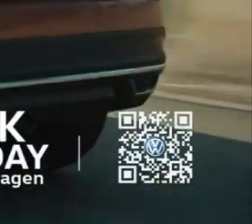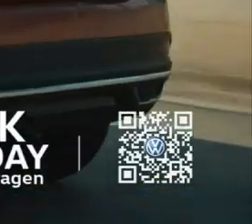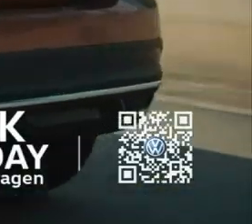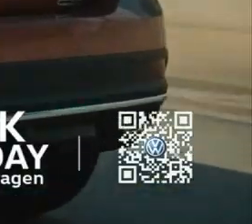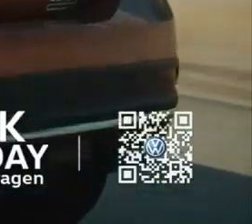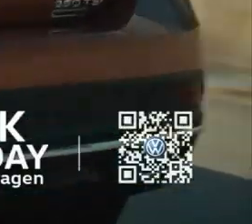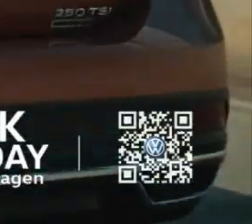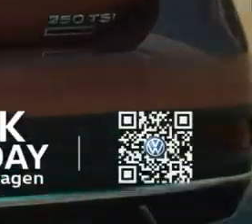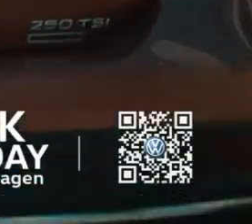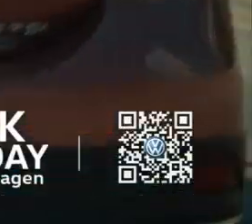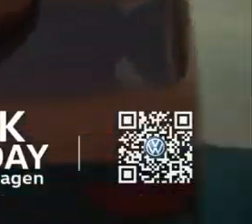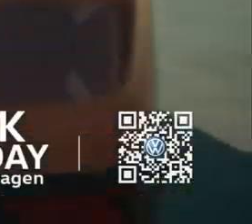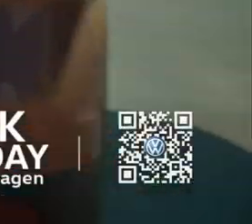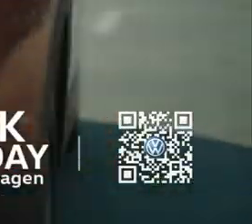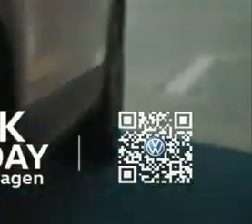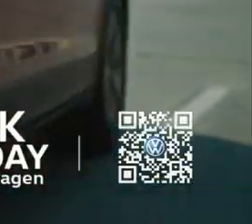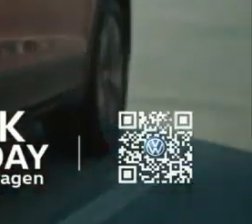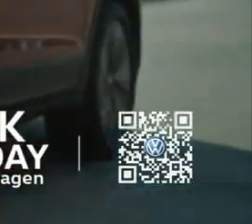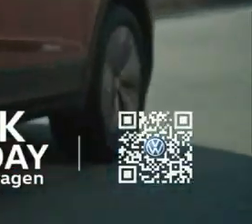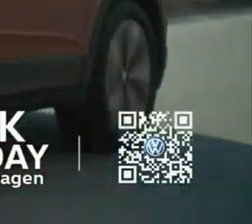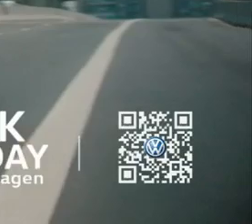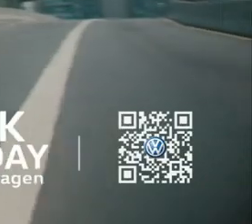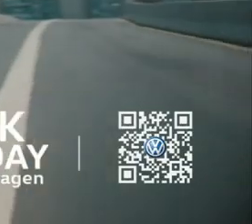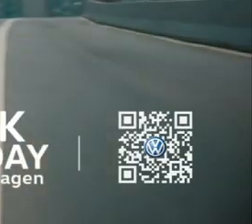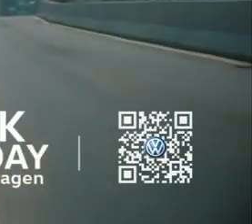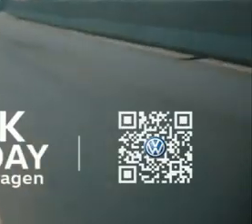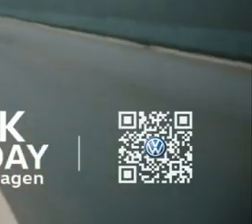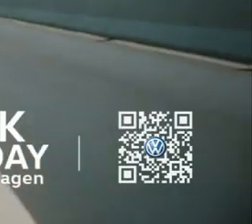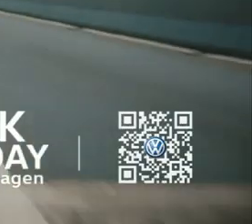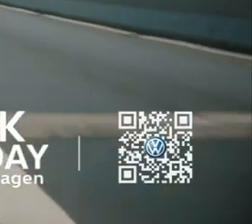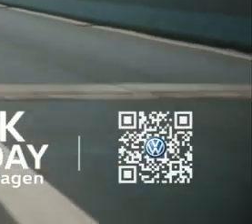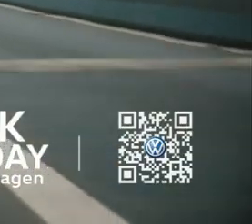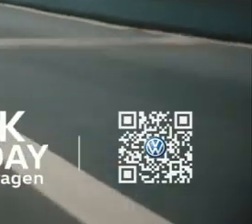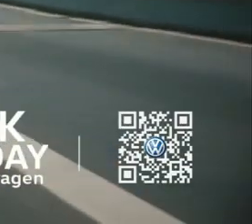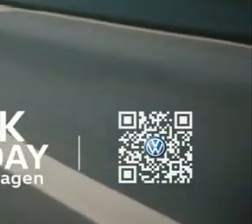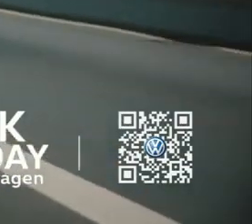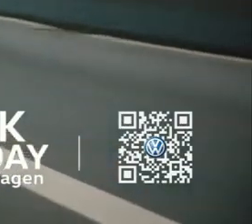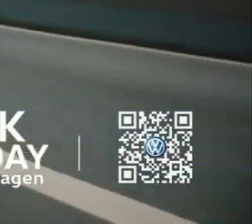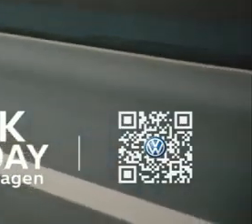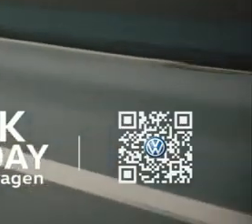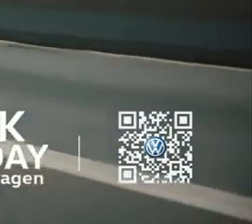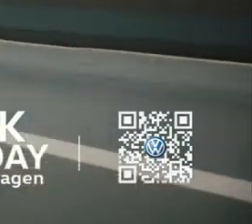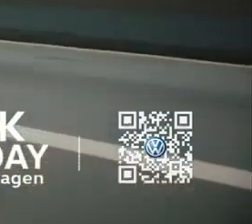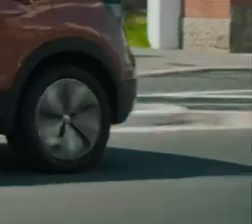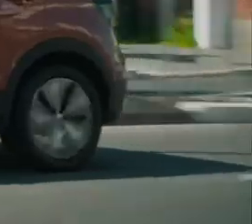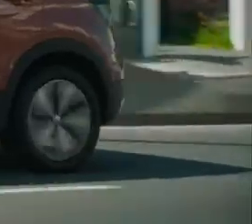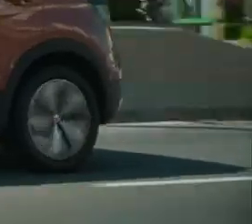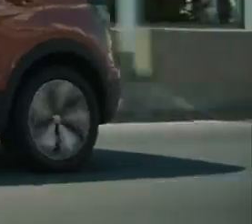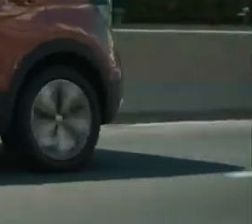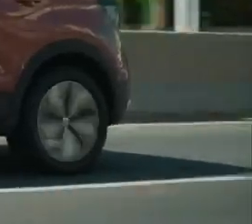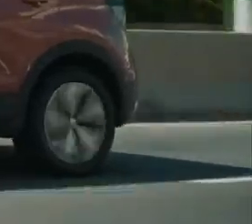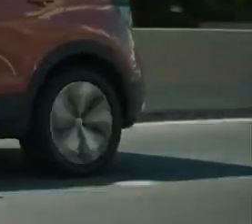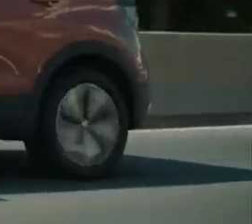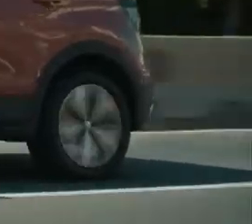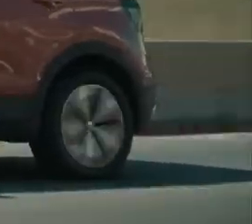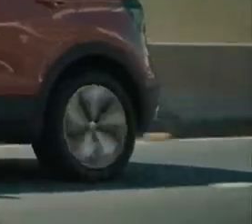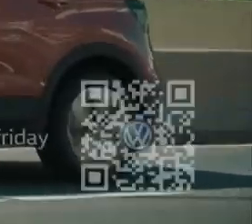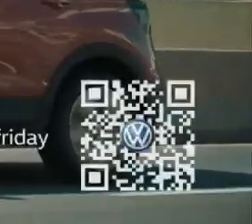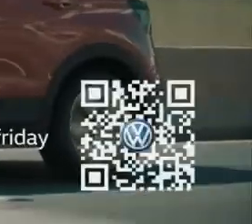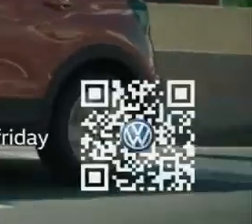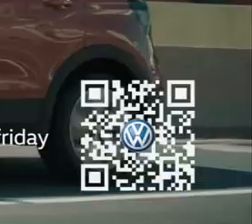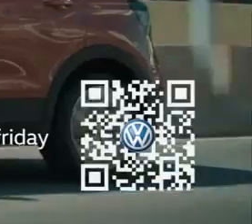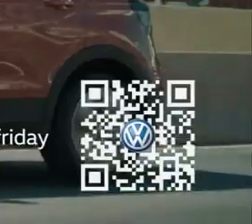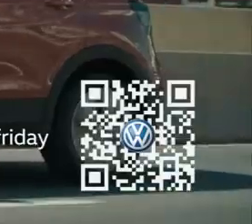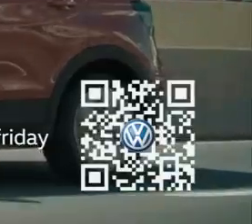mil e primeira parcela só depois do carnaval. Aproveite! T-Cross automático com taxa zero em 24 meses e as 3 primeiras revisões